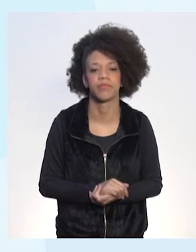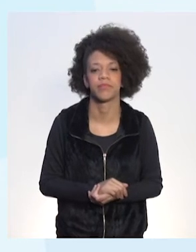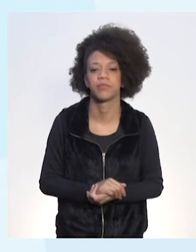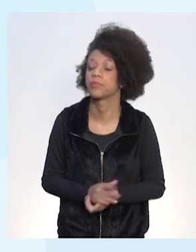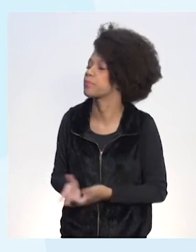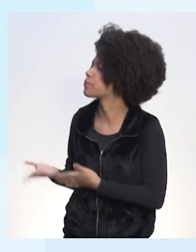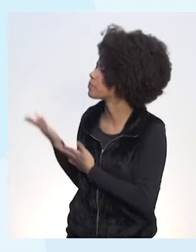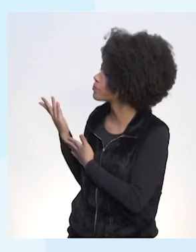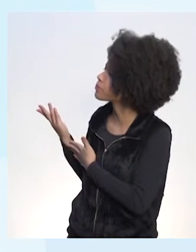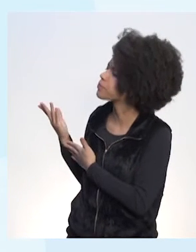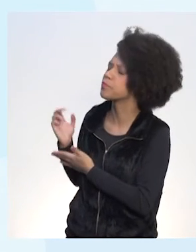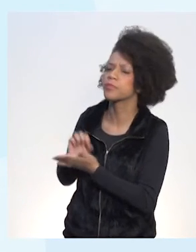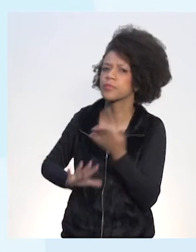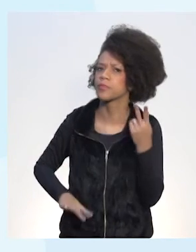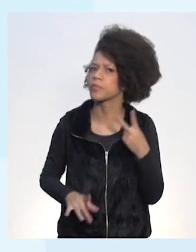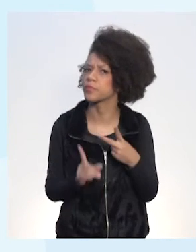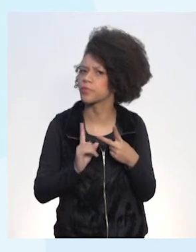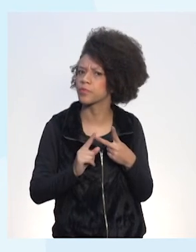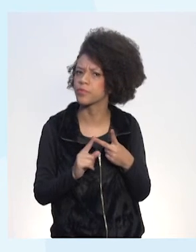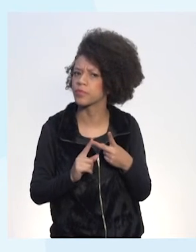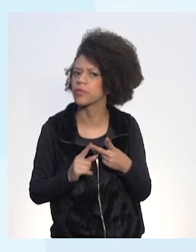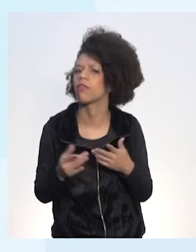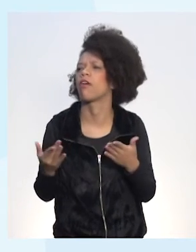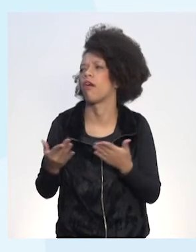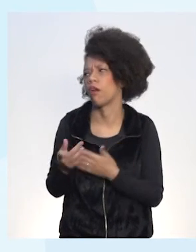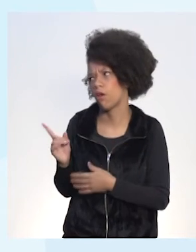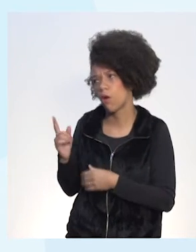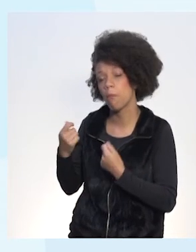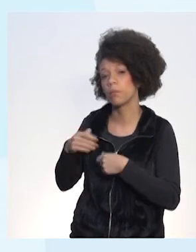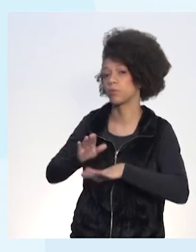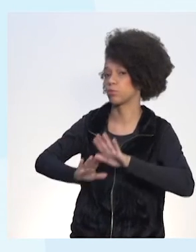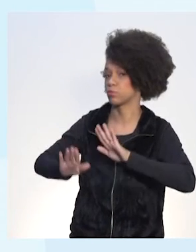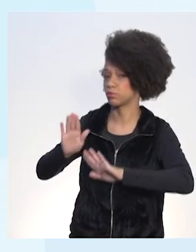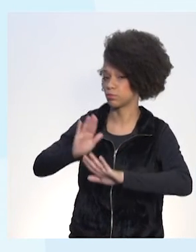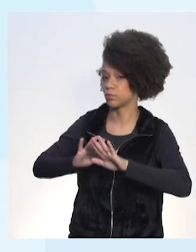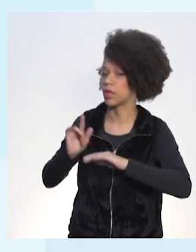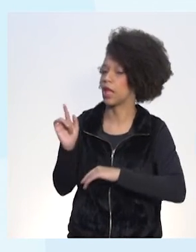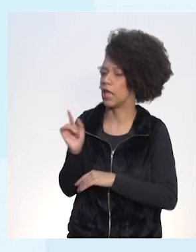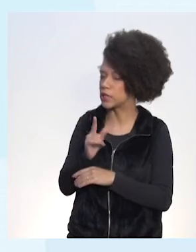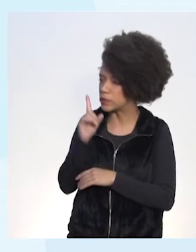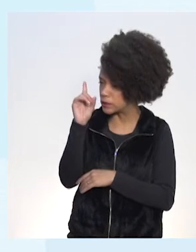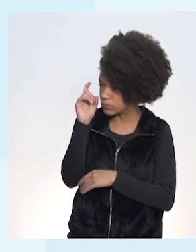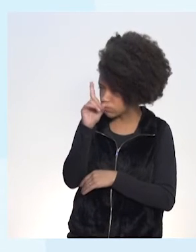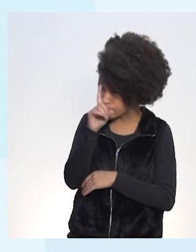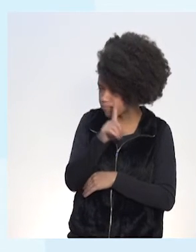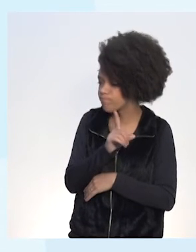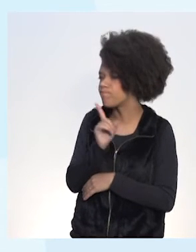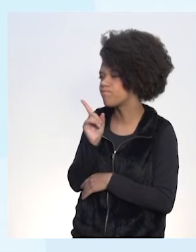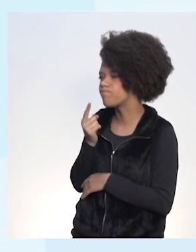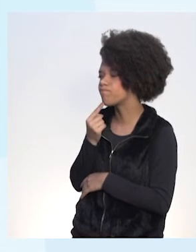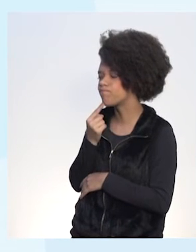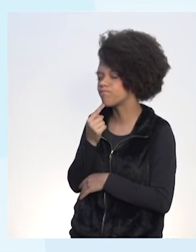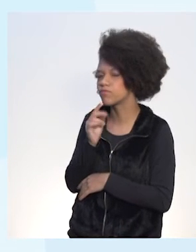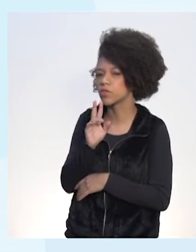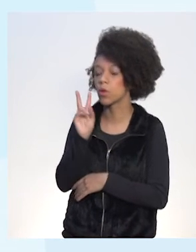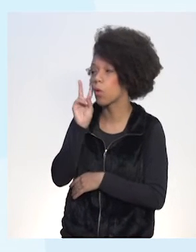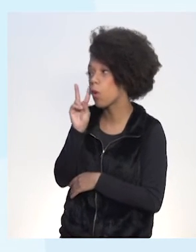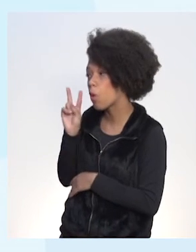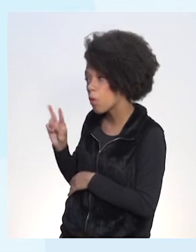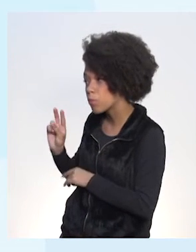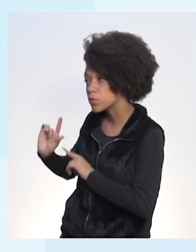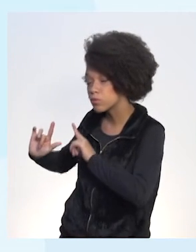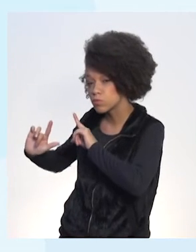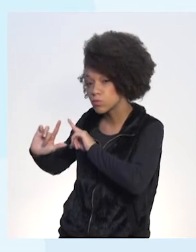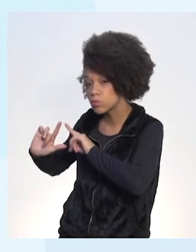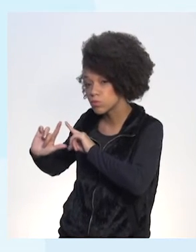para a próxima. Agora aqui o negócio tem que tomar cuidado. Só vai dar trabalho, né? Vai. Vamos lá. Observe o triângulo a